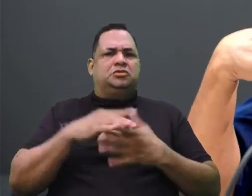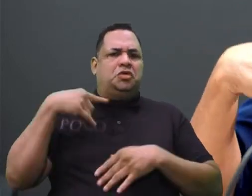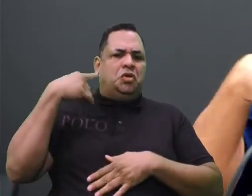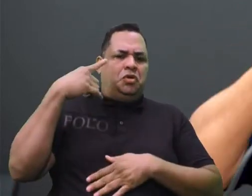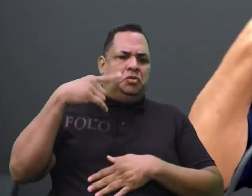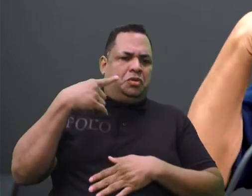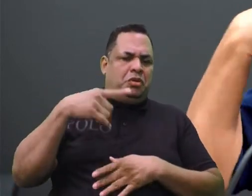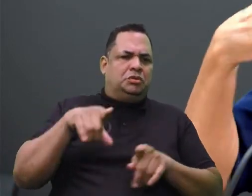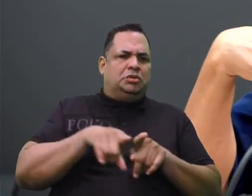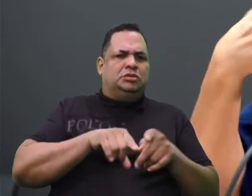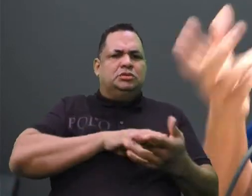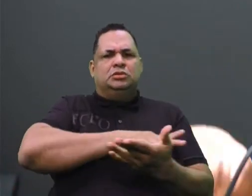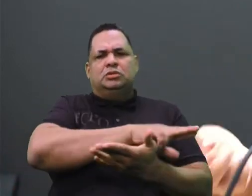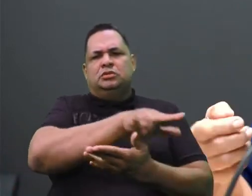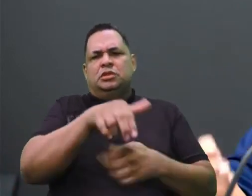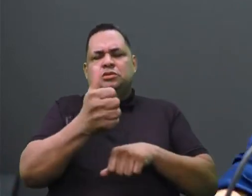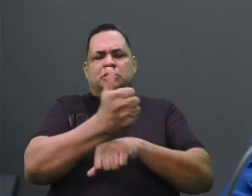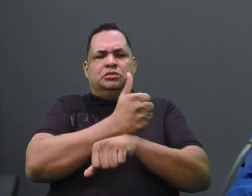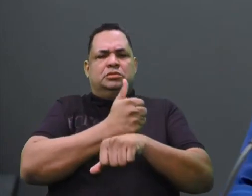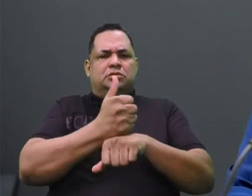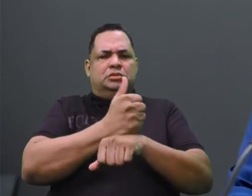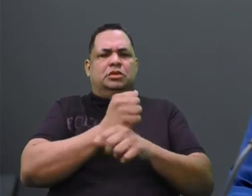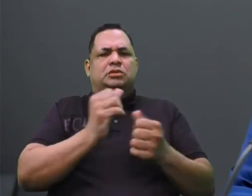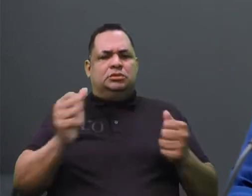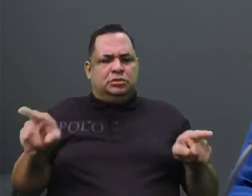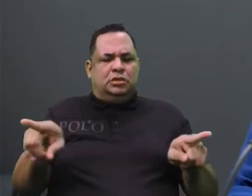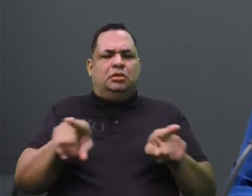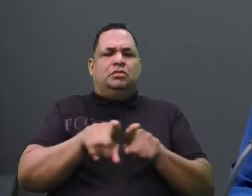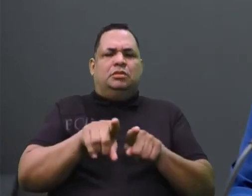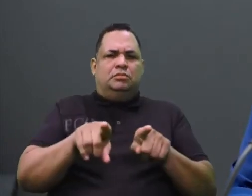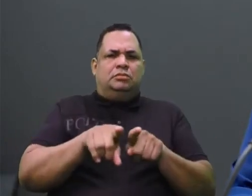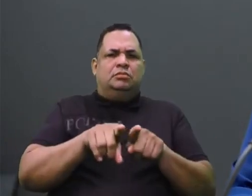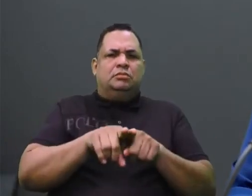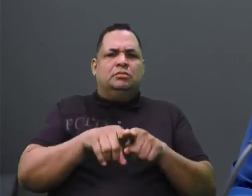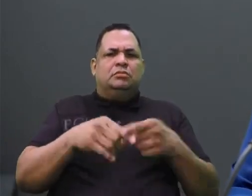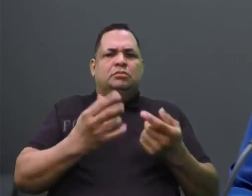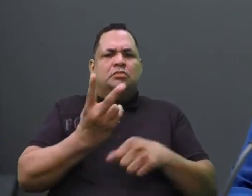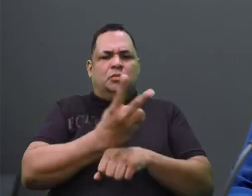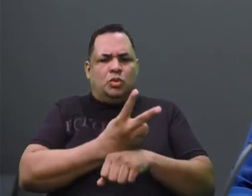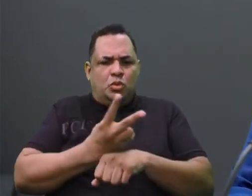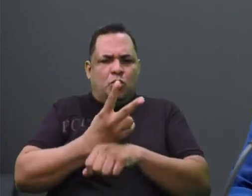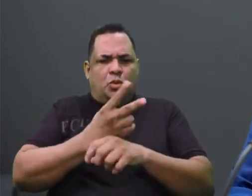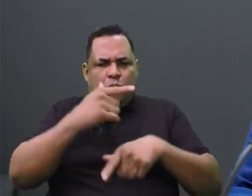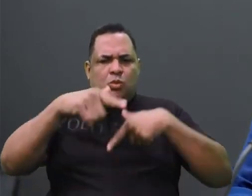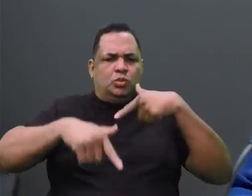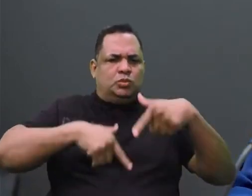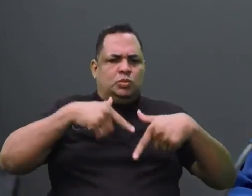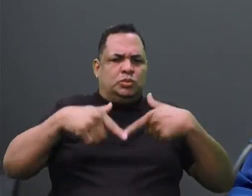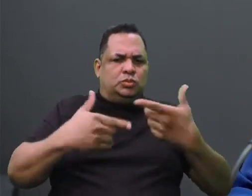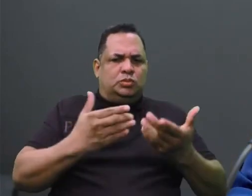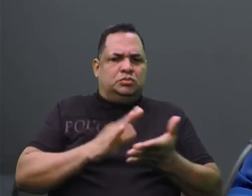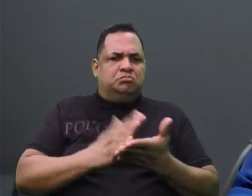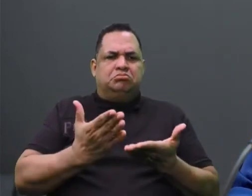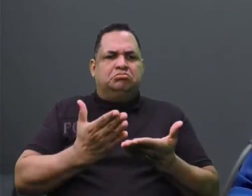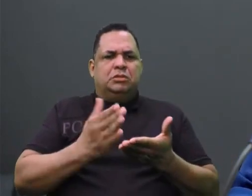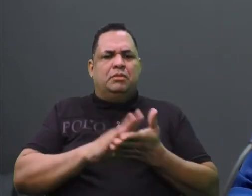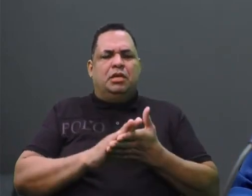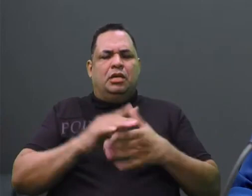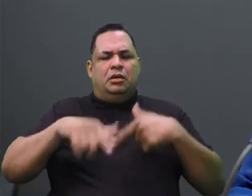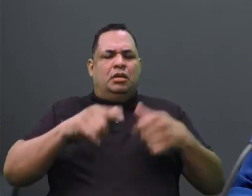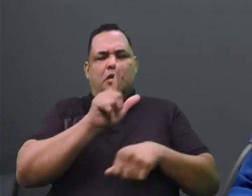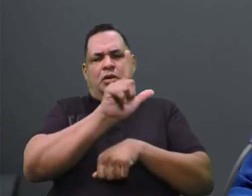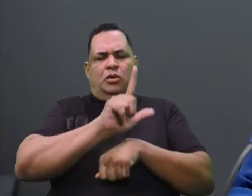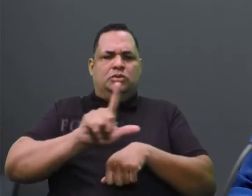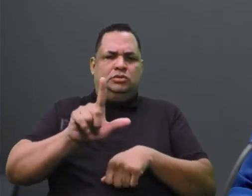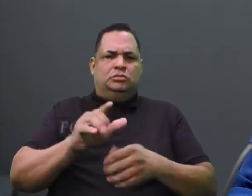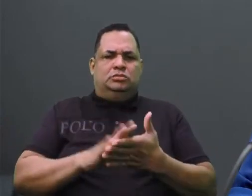advogados, tinha vários outros, né, com outras profissões e pleiteando vaga de balconista. Então,